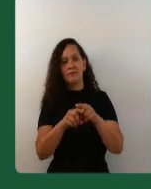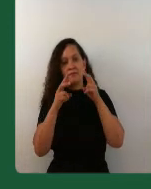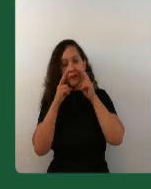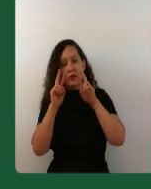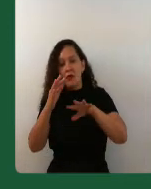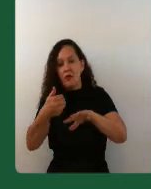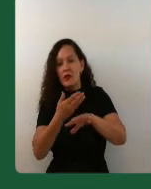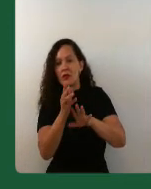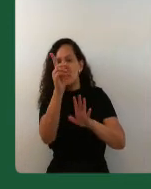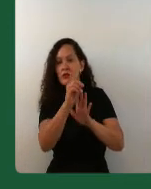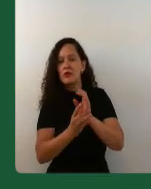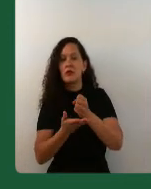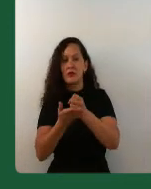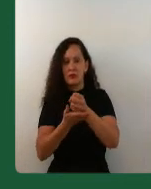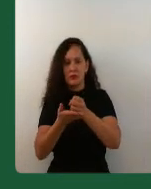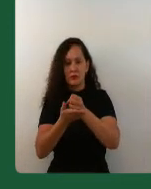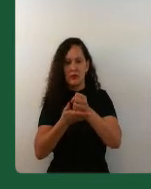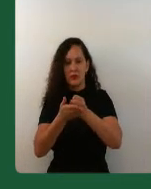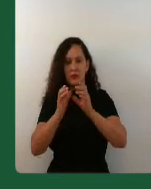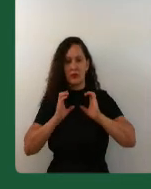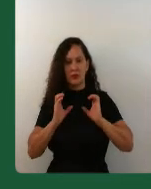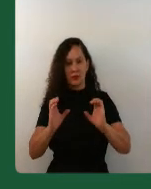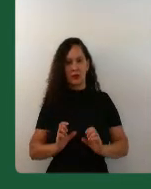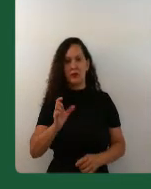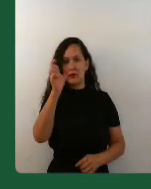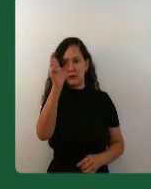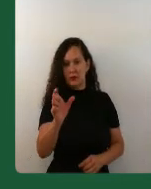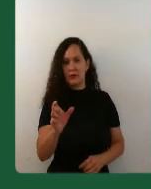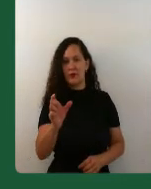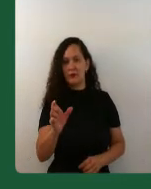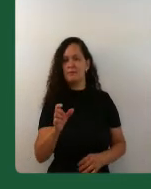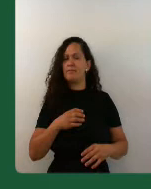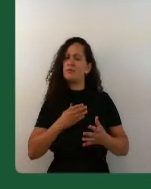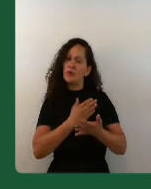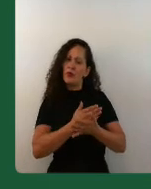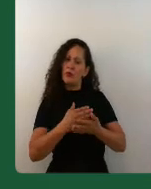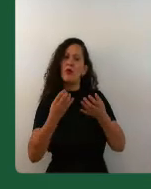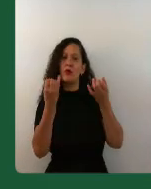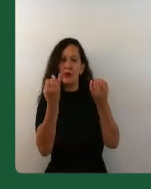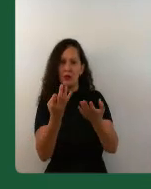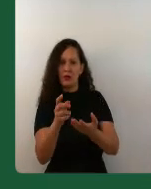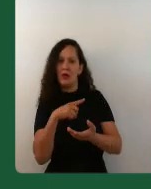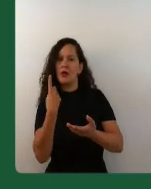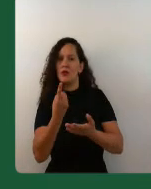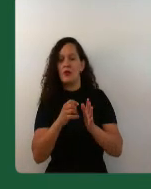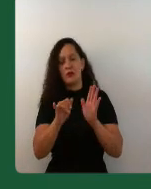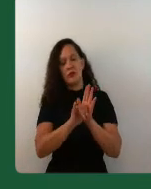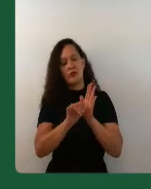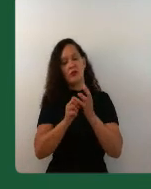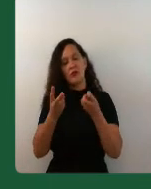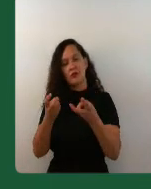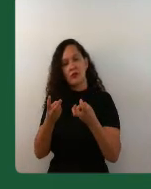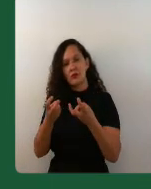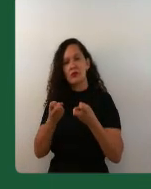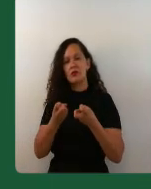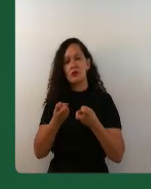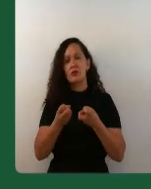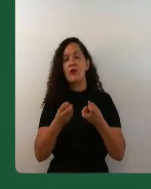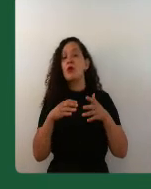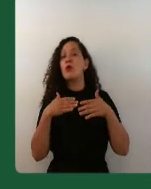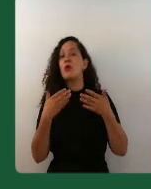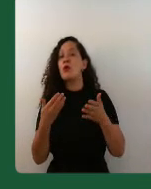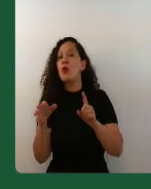acesso aos direitos básicos de cidadania, que foi aquilo que eu falei logo no começo, né? A gente faz a identificação de qual